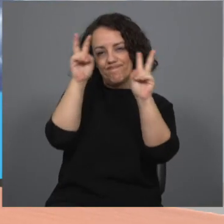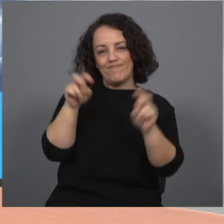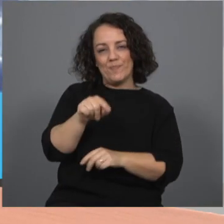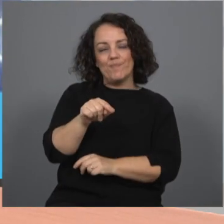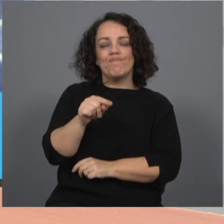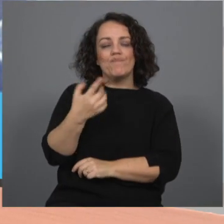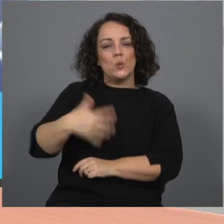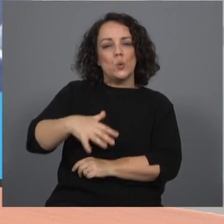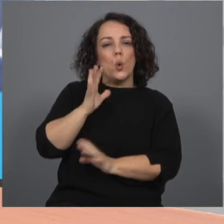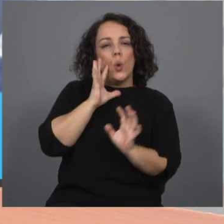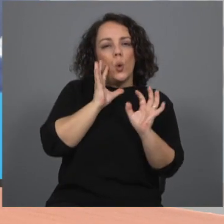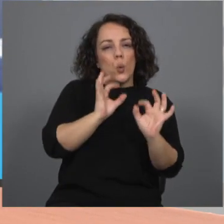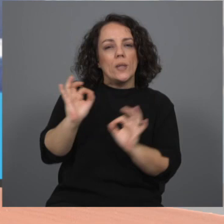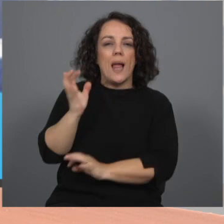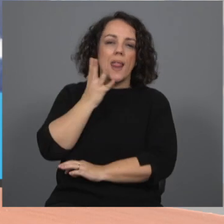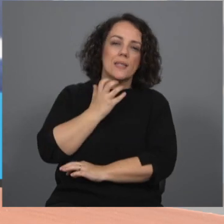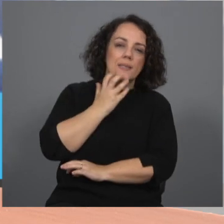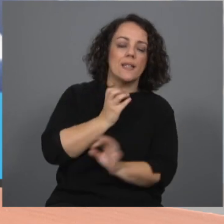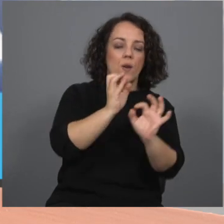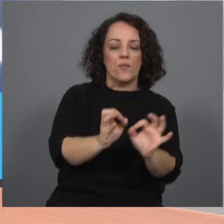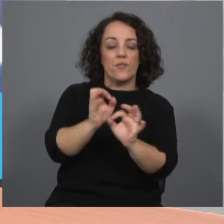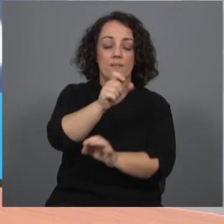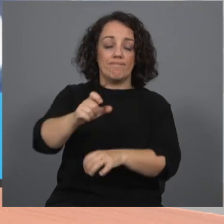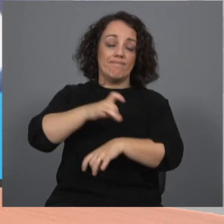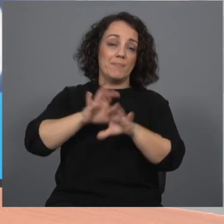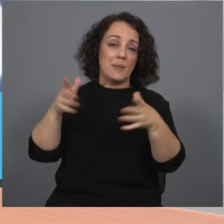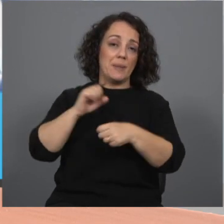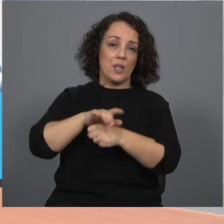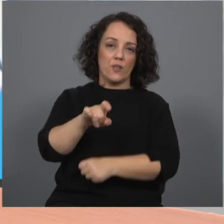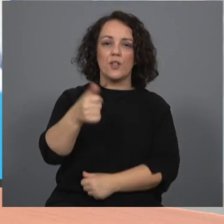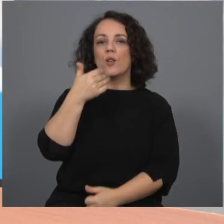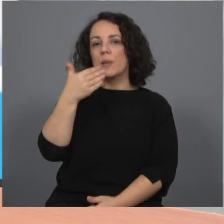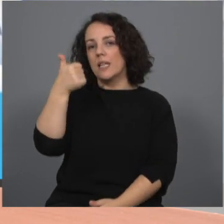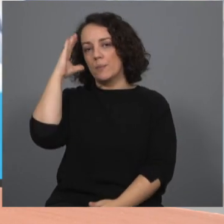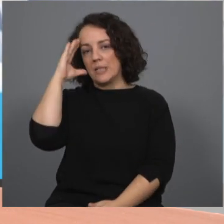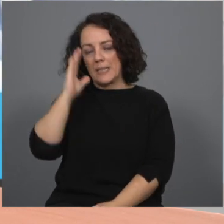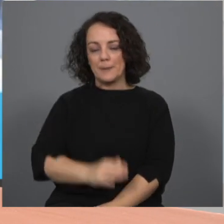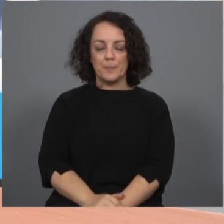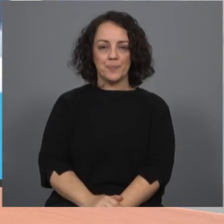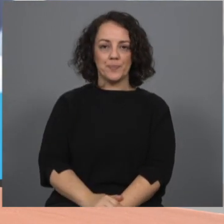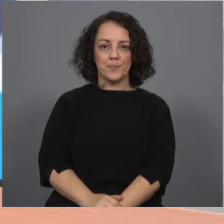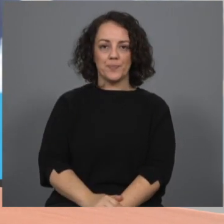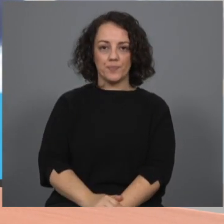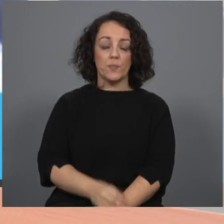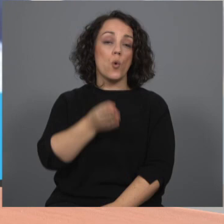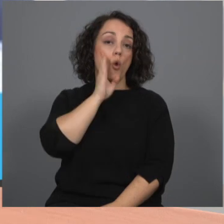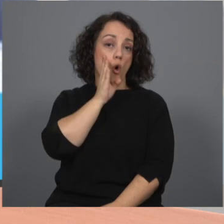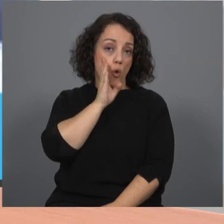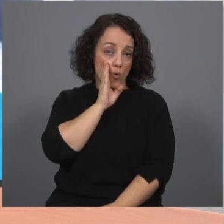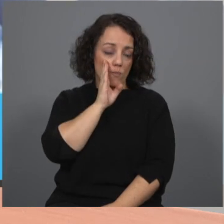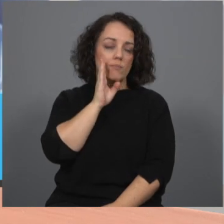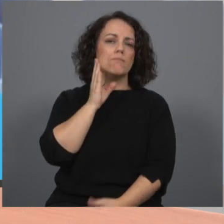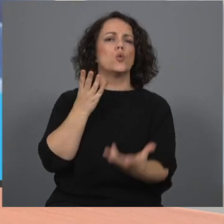que é tão preciso nos dias de hoje por causa da pandemia Covid-19. Muito obrigado e boa tarde. Mais logo chegamos à